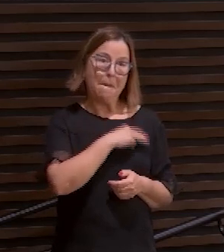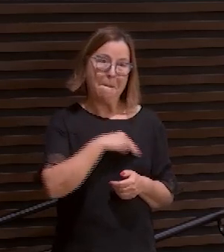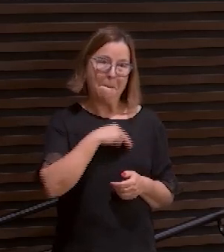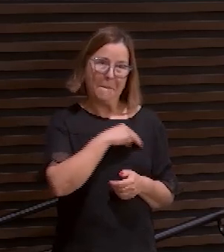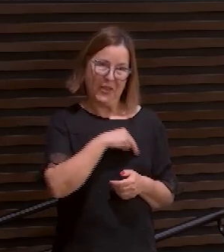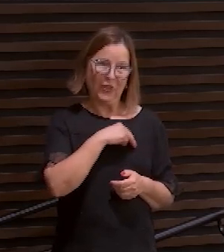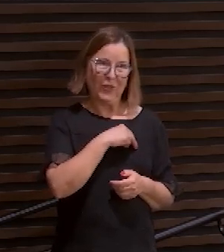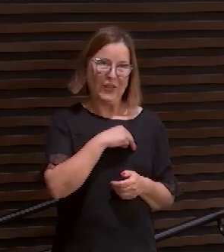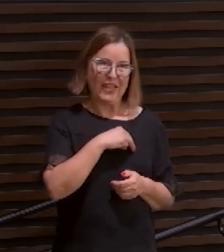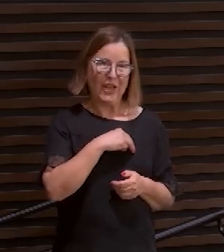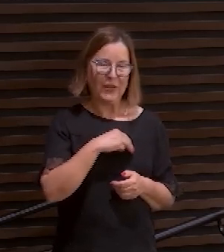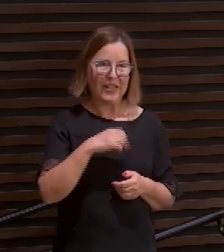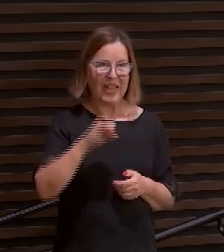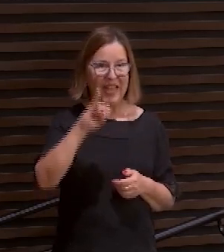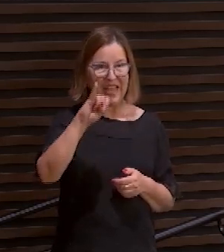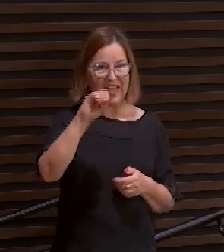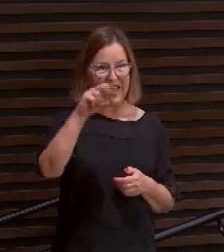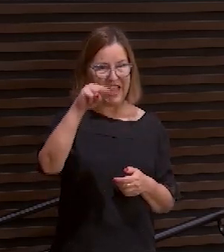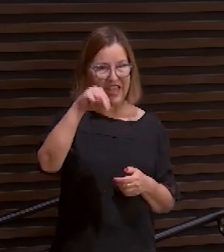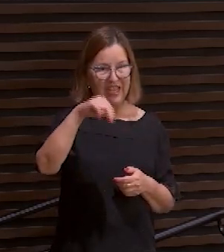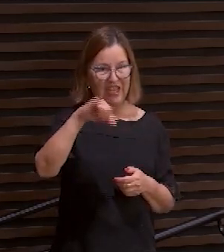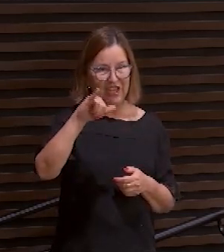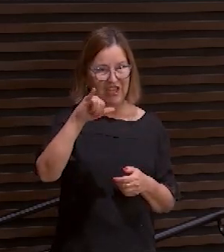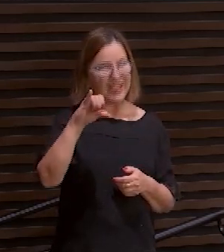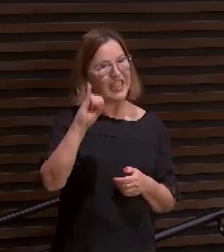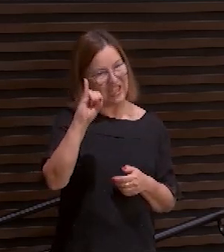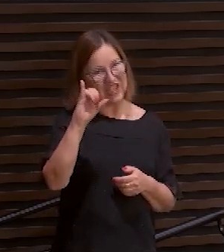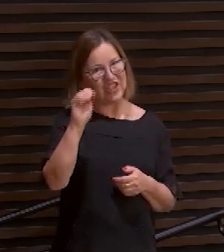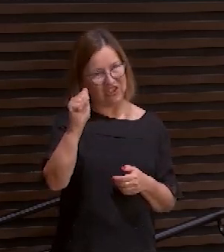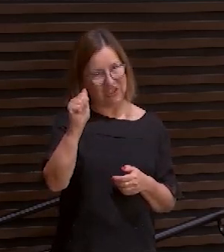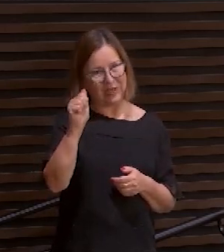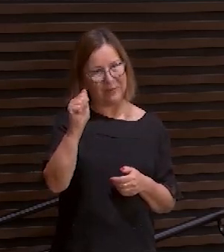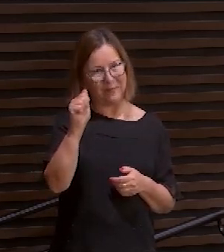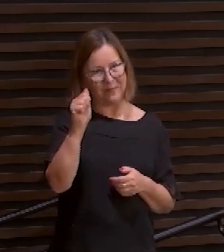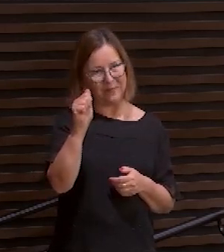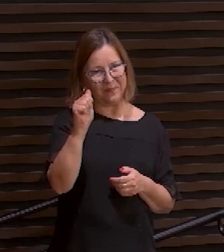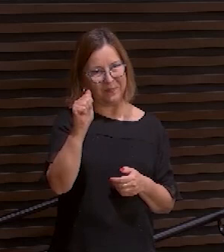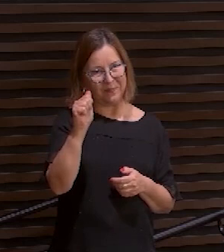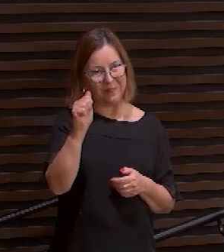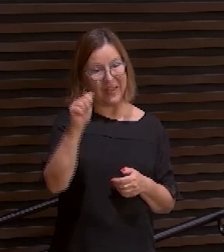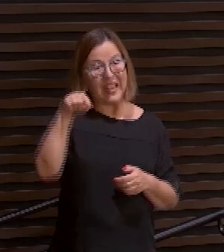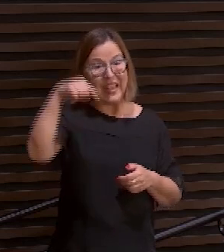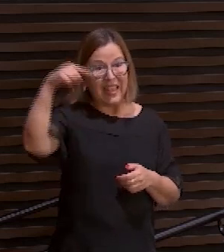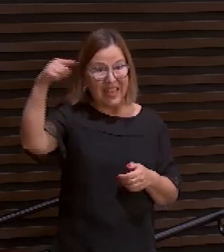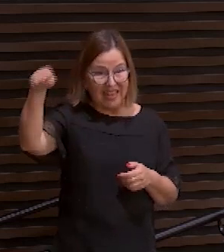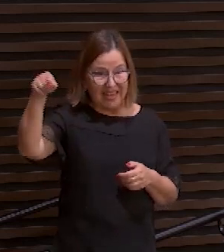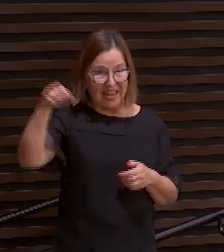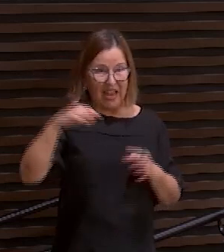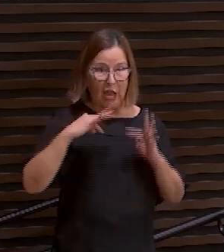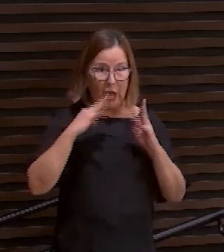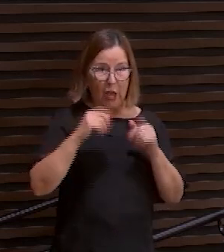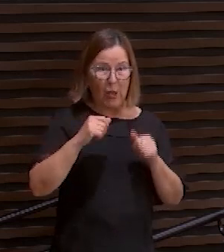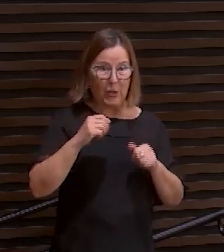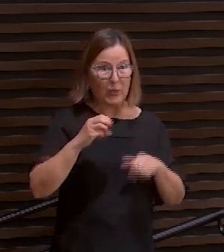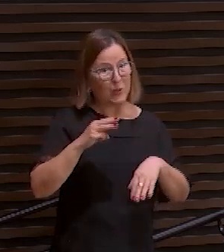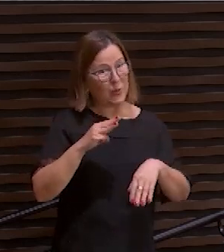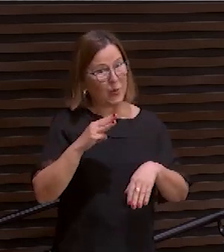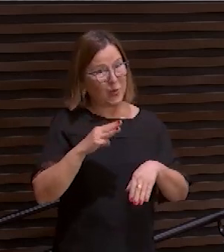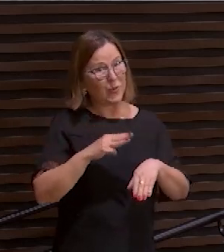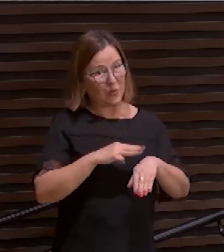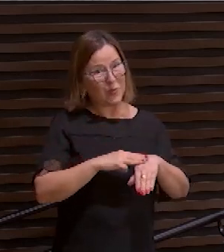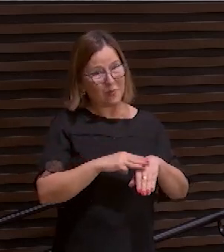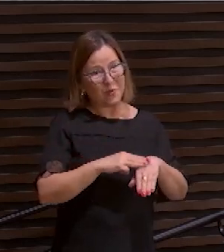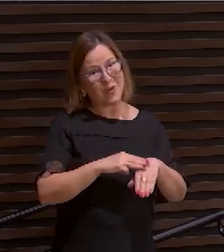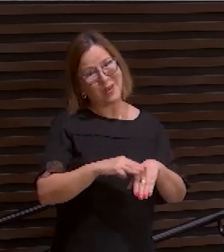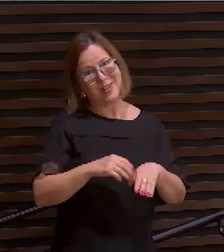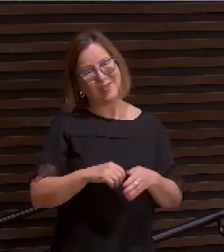onde eu estive. E se você quiser depois, leia a história de Amy Carmichael, para você ver que tipo de